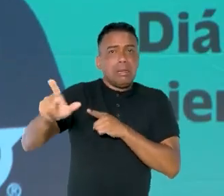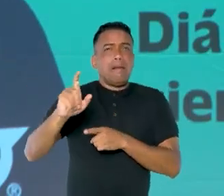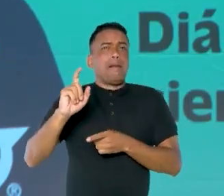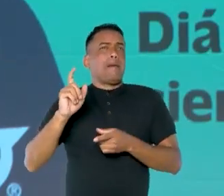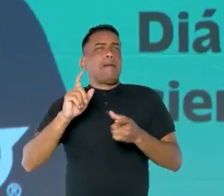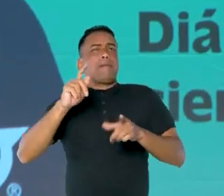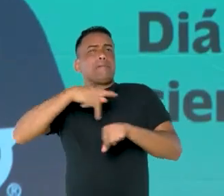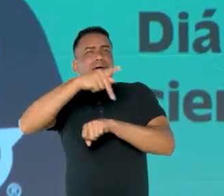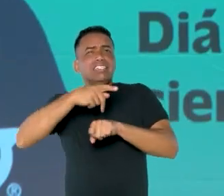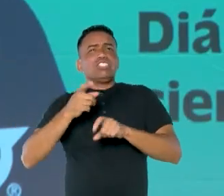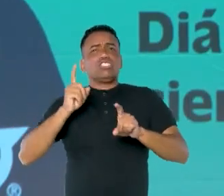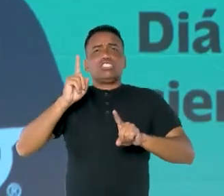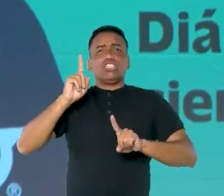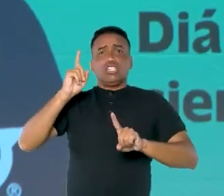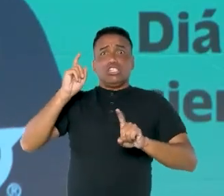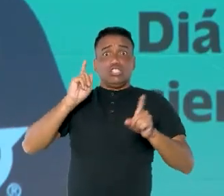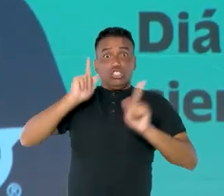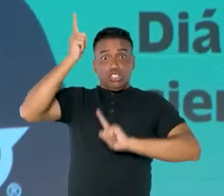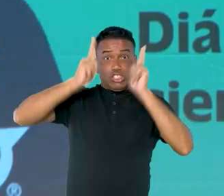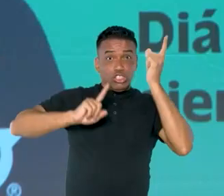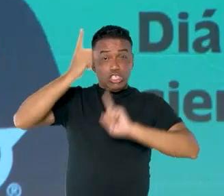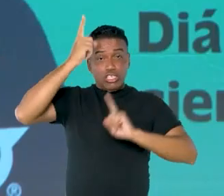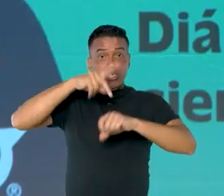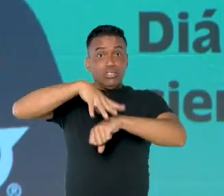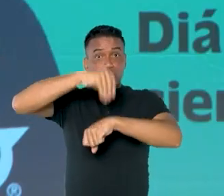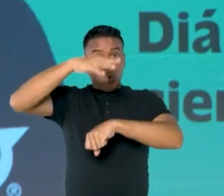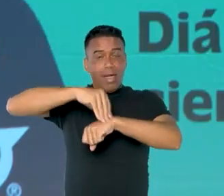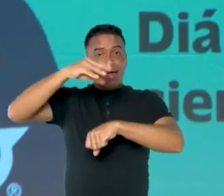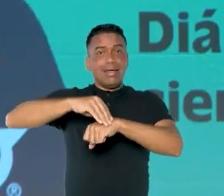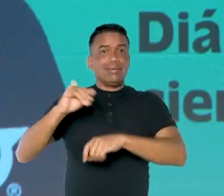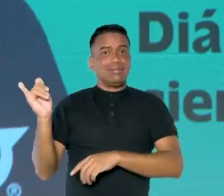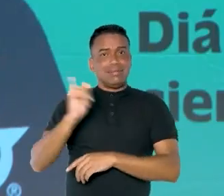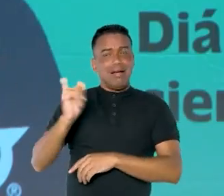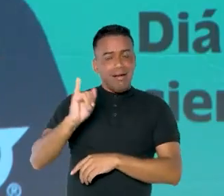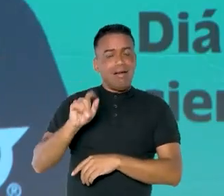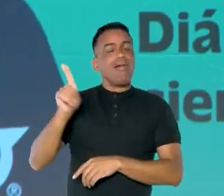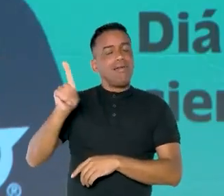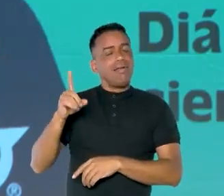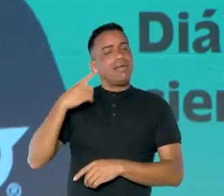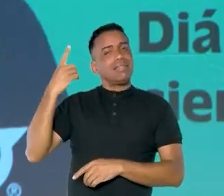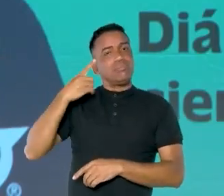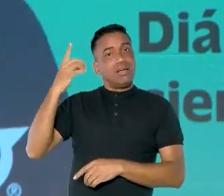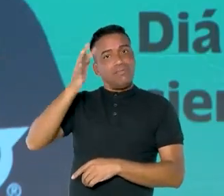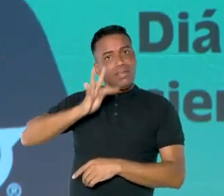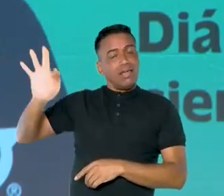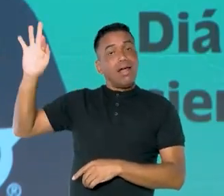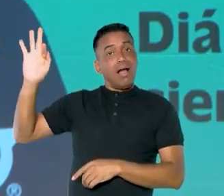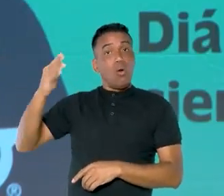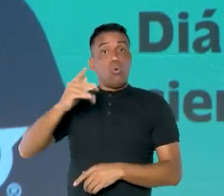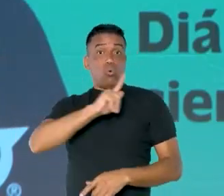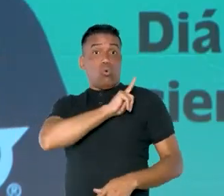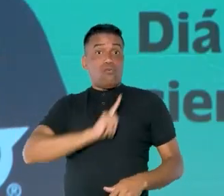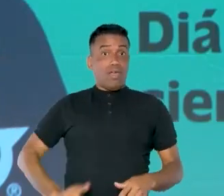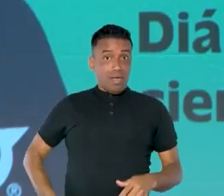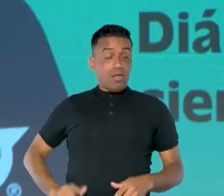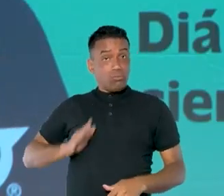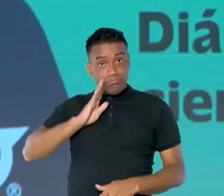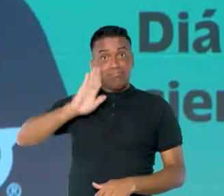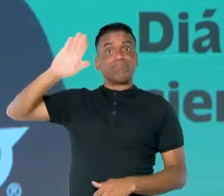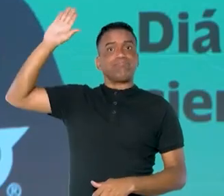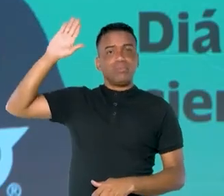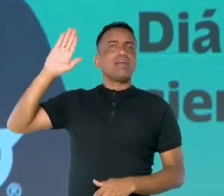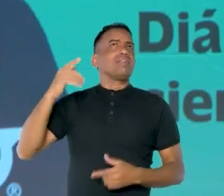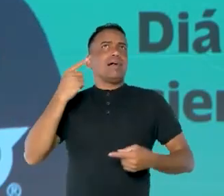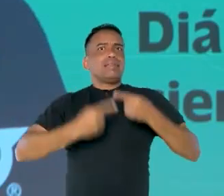como Chile, Suécia e Itália durante o exílio. Ele foi deputado federal, candidato ao governo do Rio e sempre trouxe